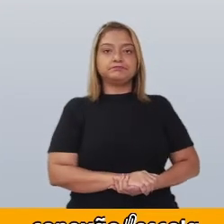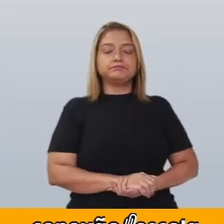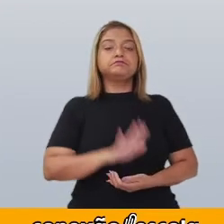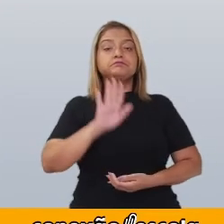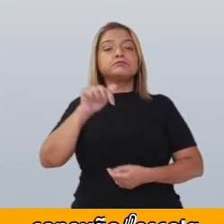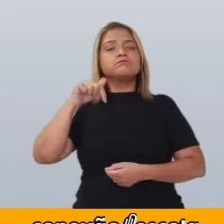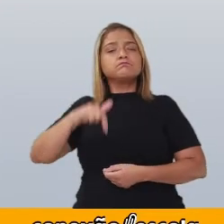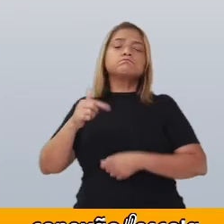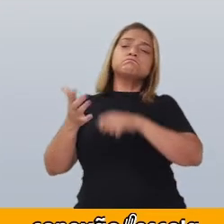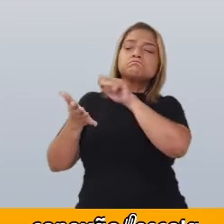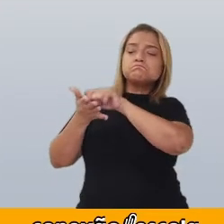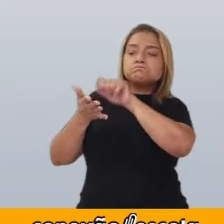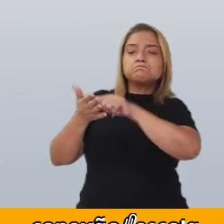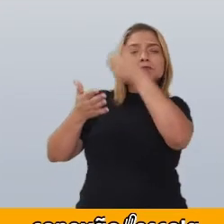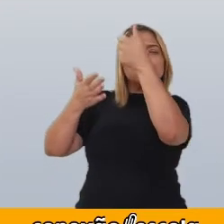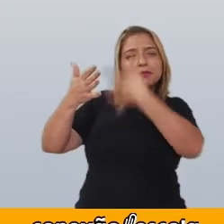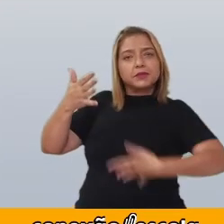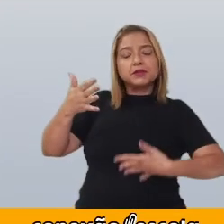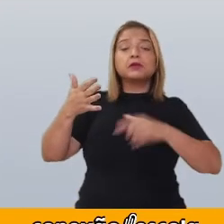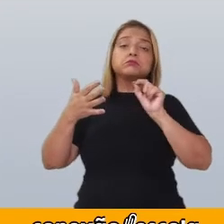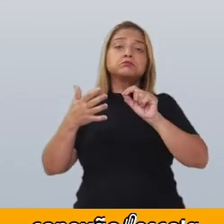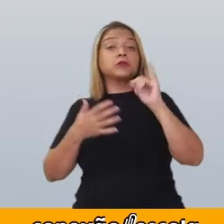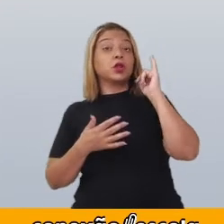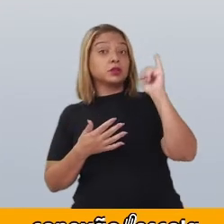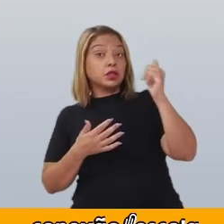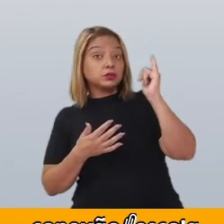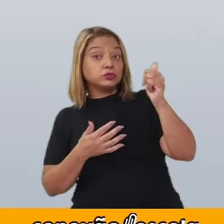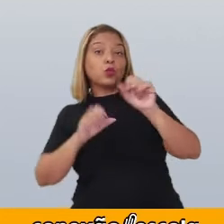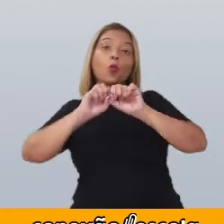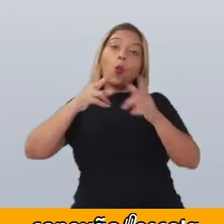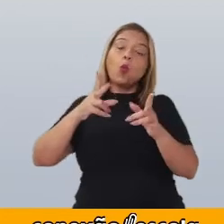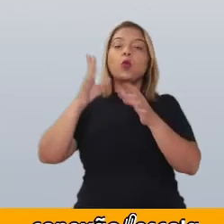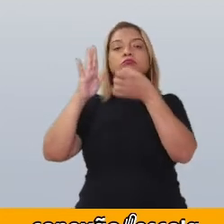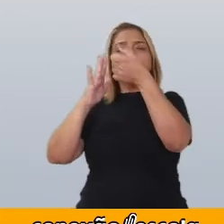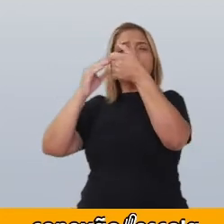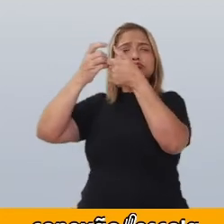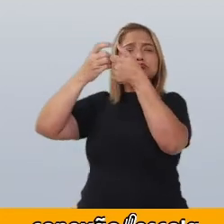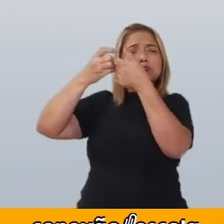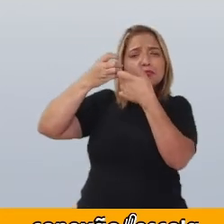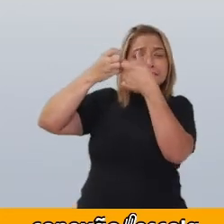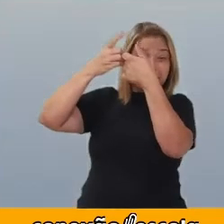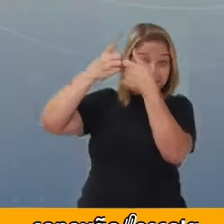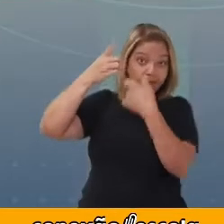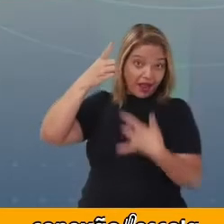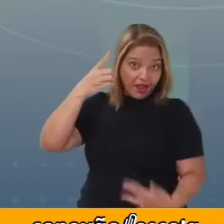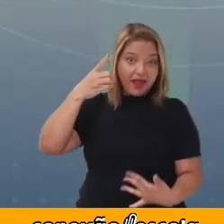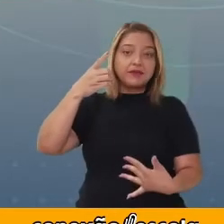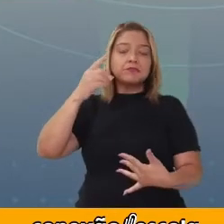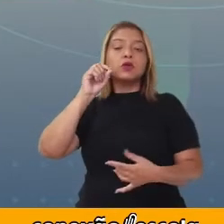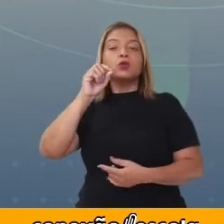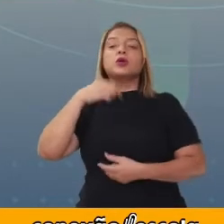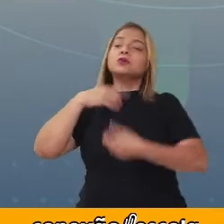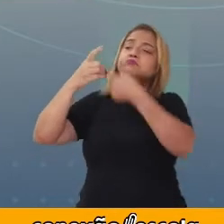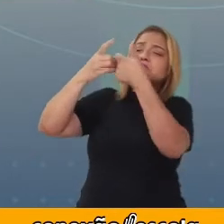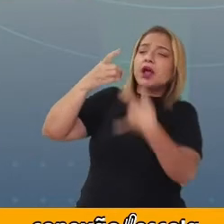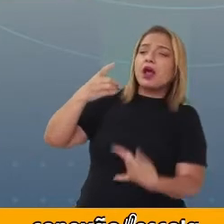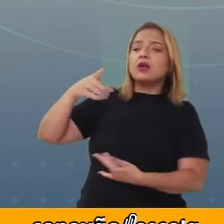O relato pode ser narrativo ou descritivo, com a descrição do